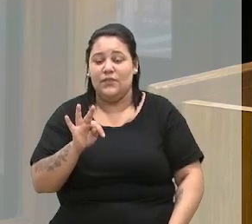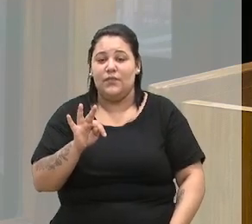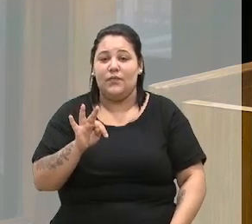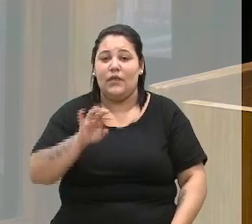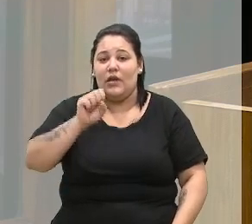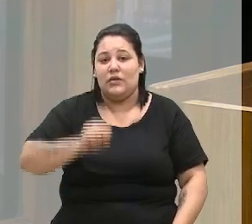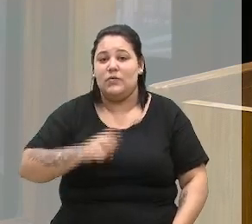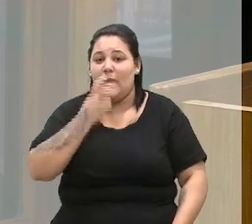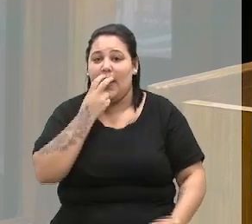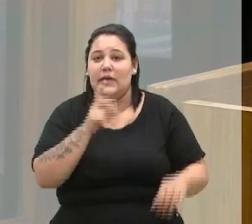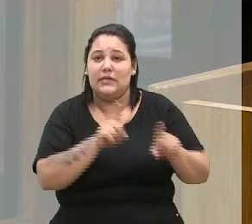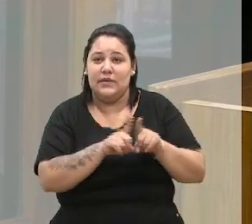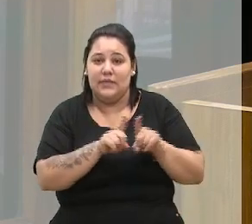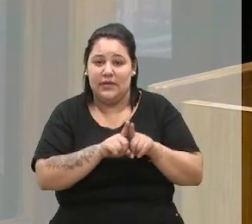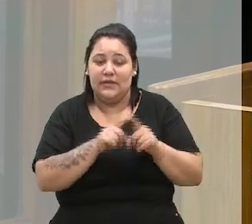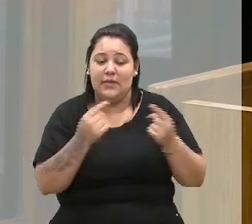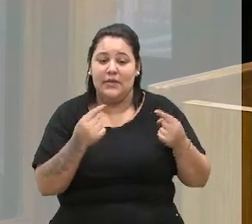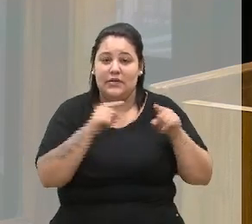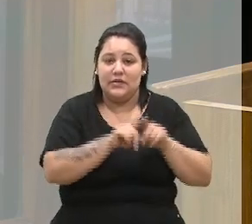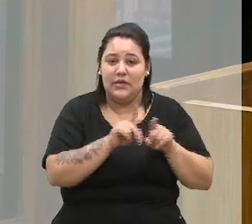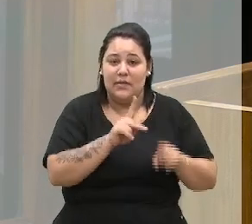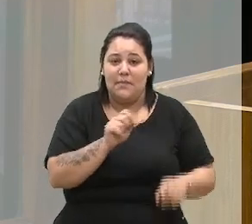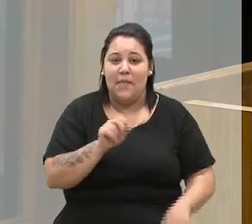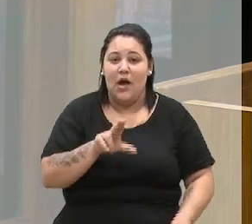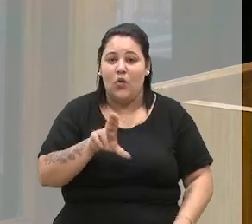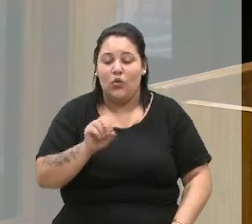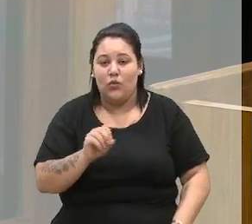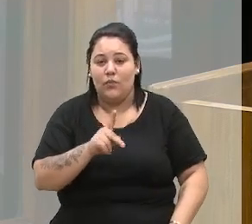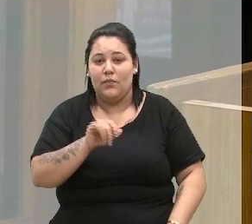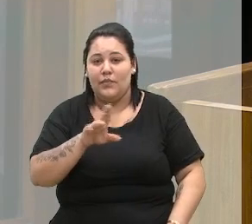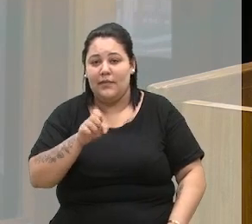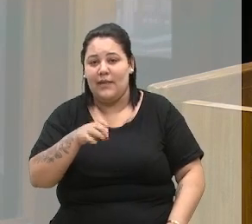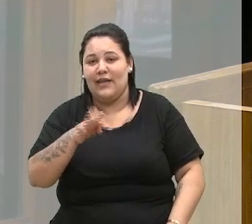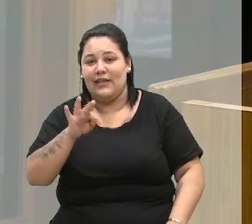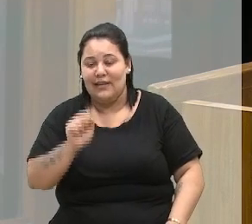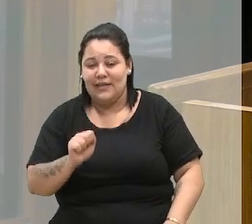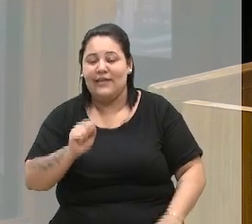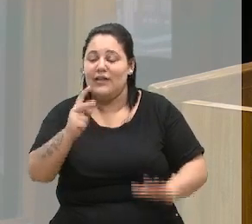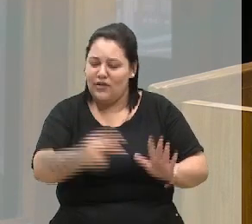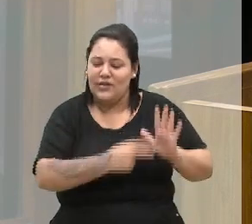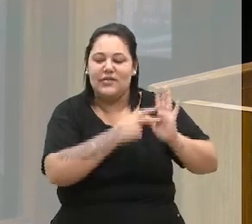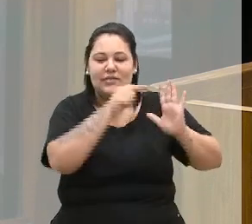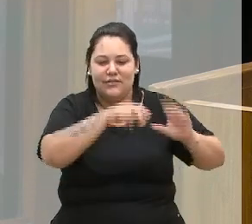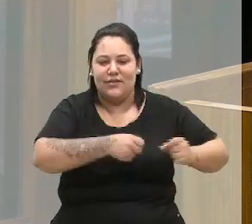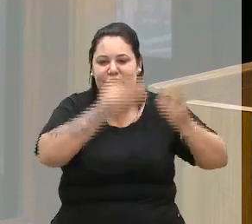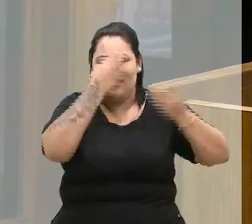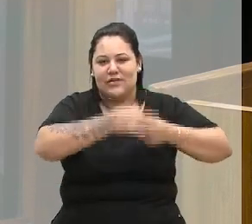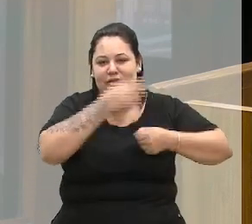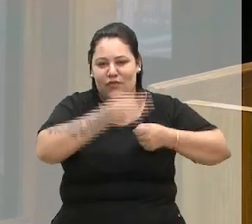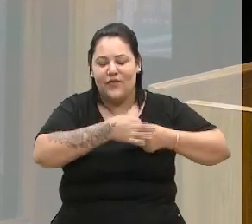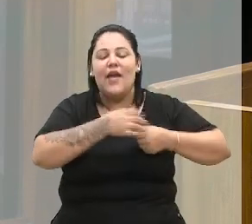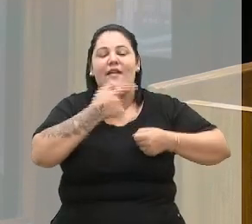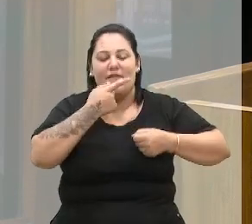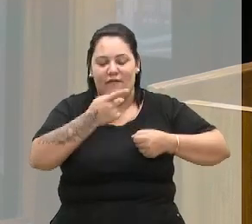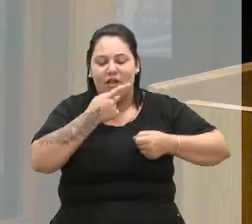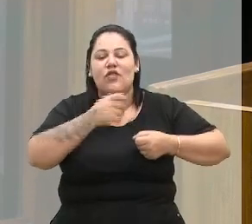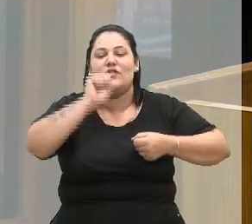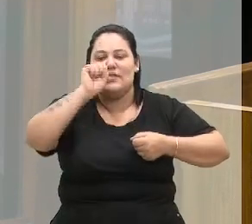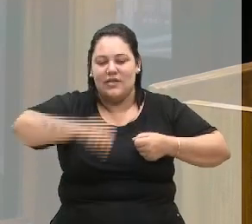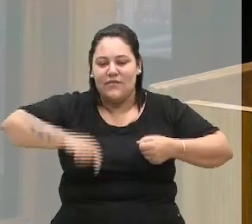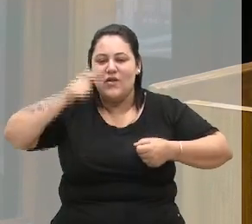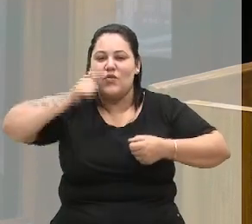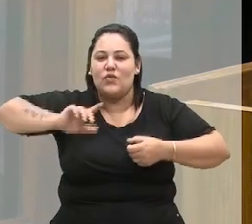também agora com o Paulo Pimenta, que deu toda a atenção para nós ali na Festa Uva e garantiu que a verba tem para fazer